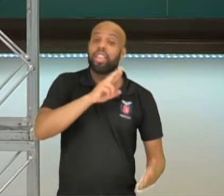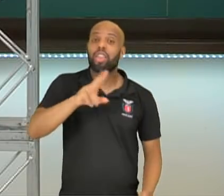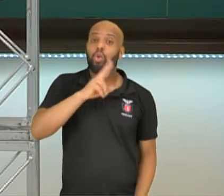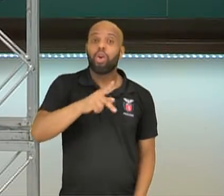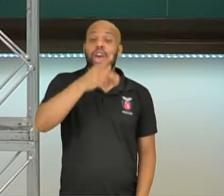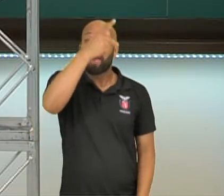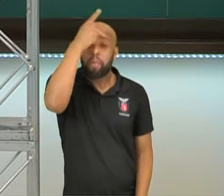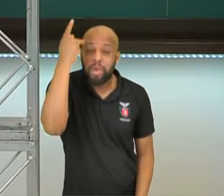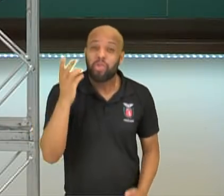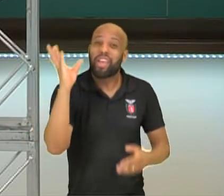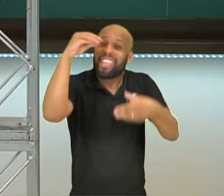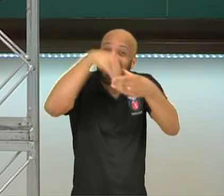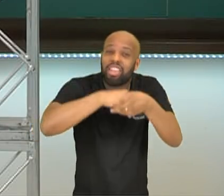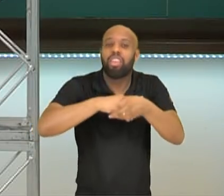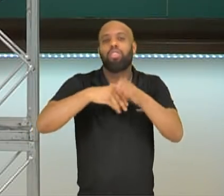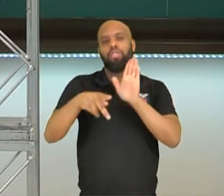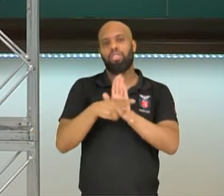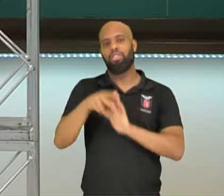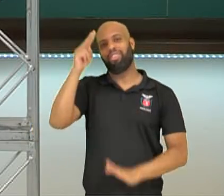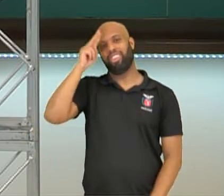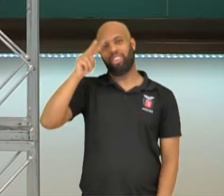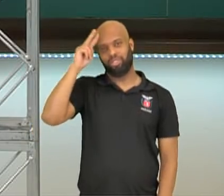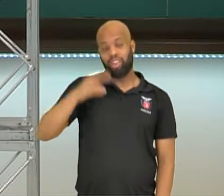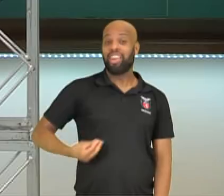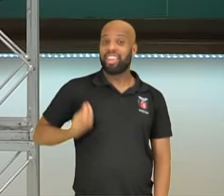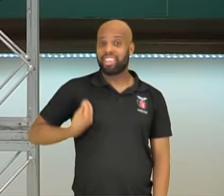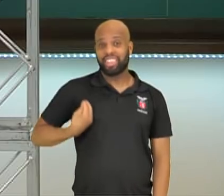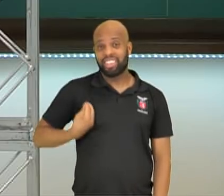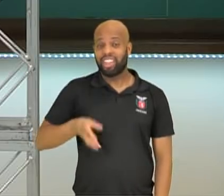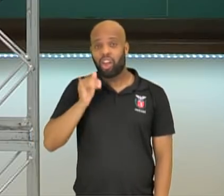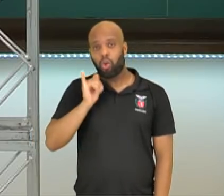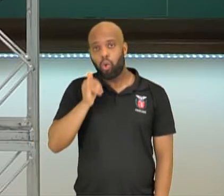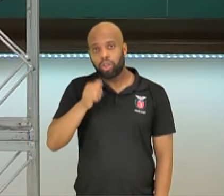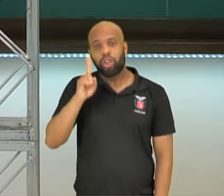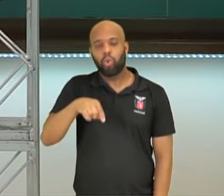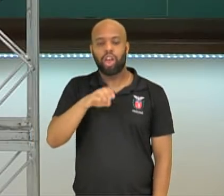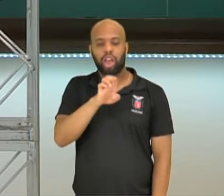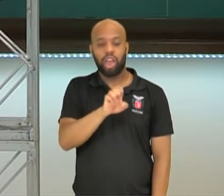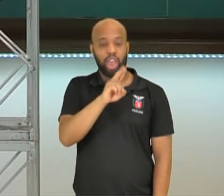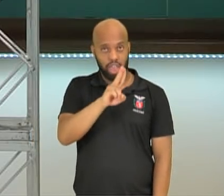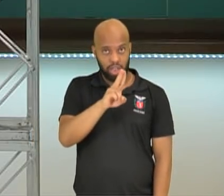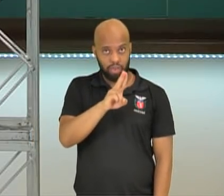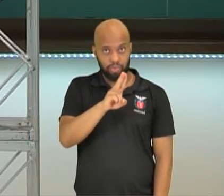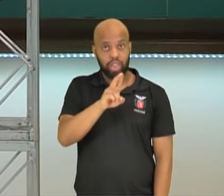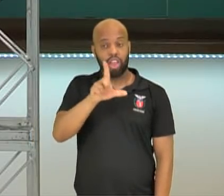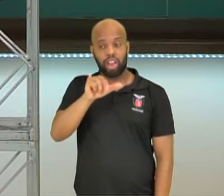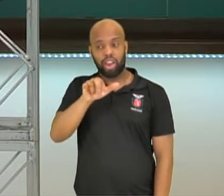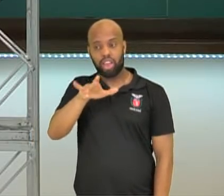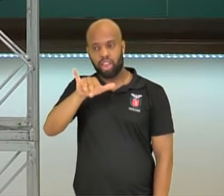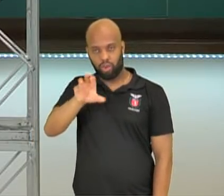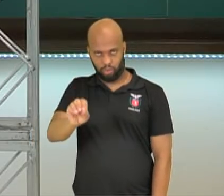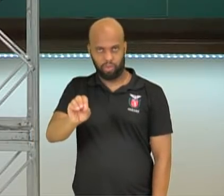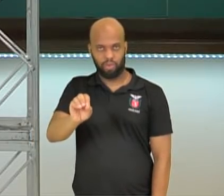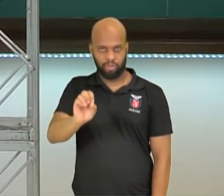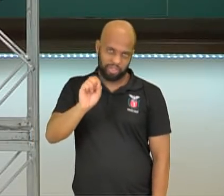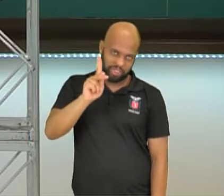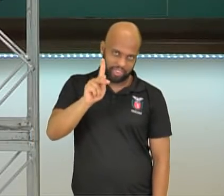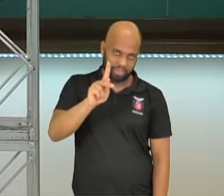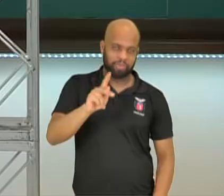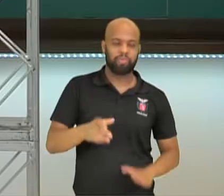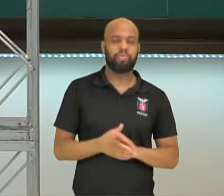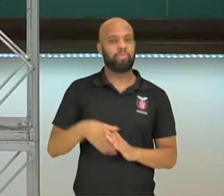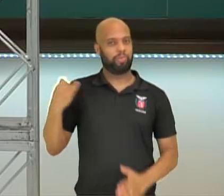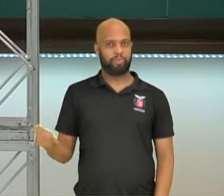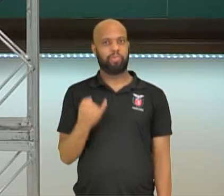Não, aquele eu do poema que nós vamos chamar de eu lírico ou eu poético. Não podemos